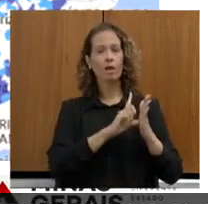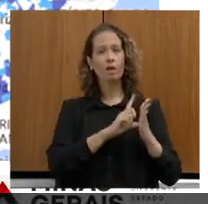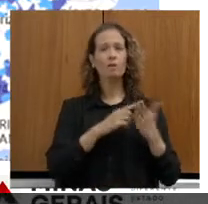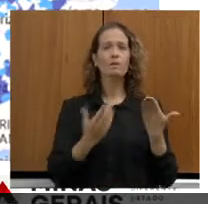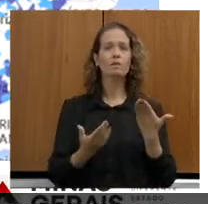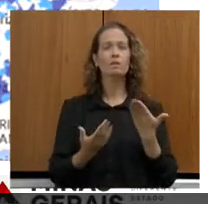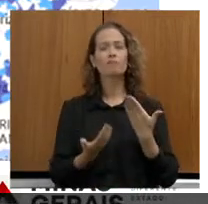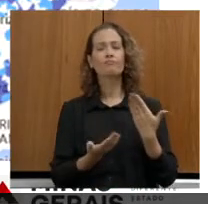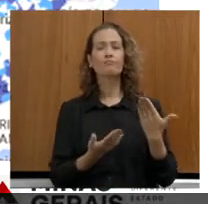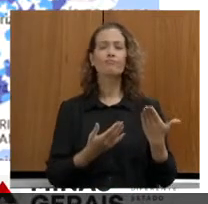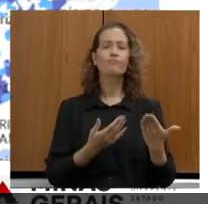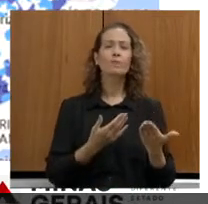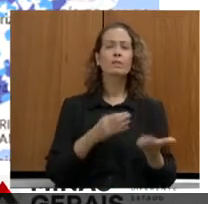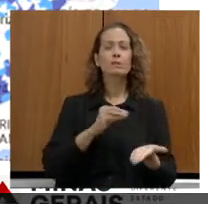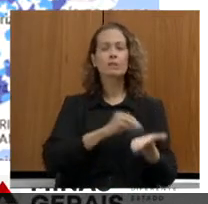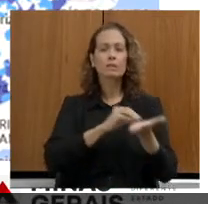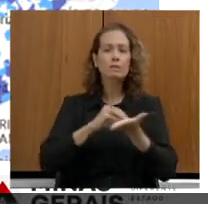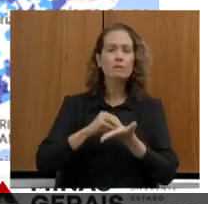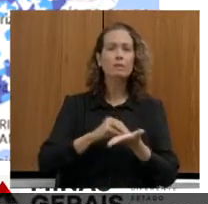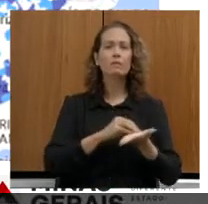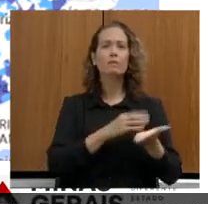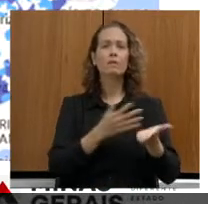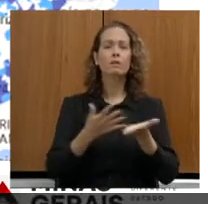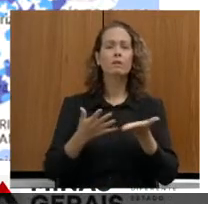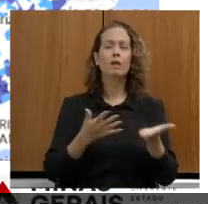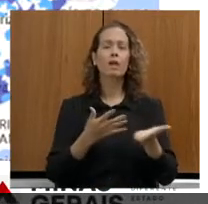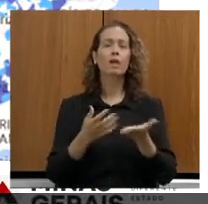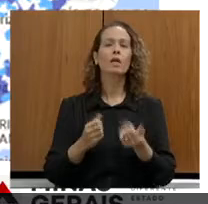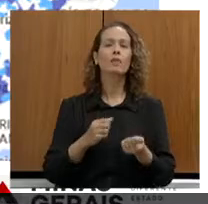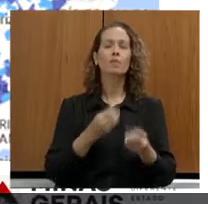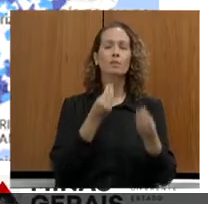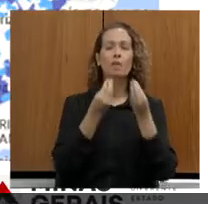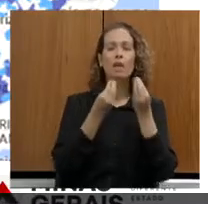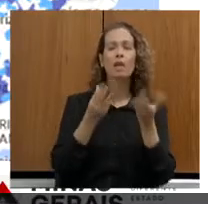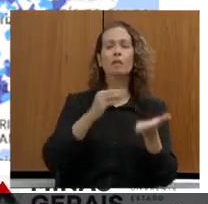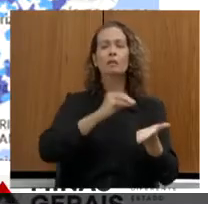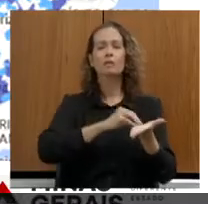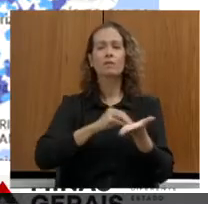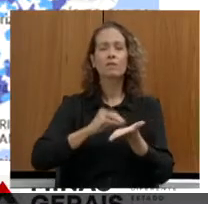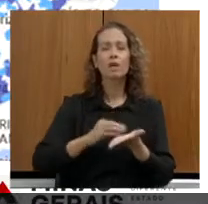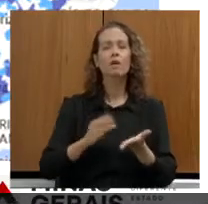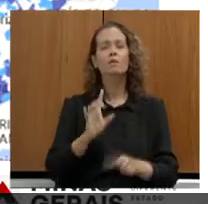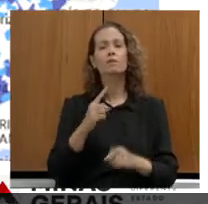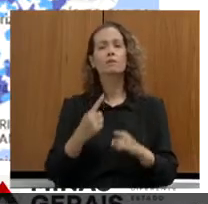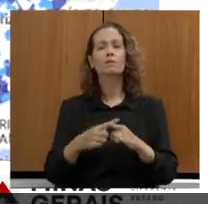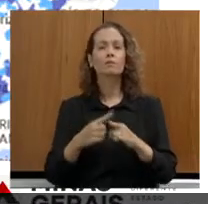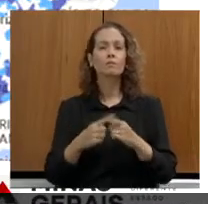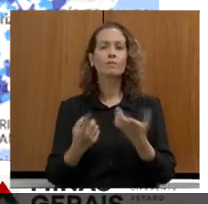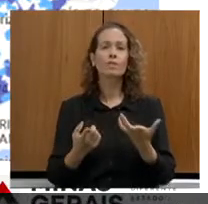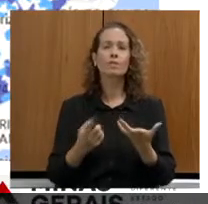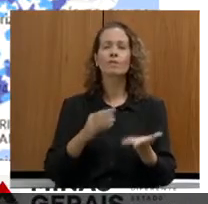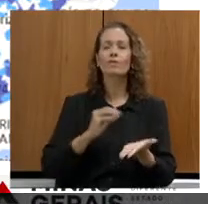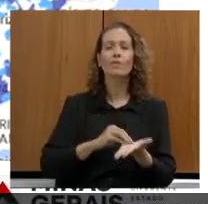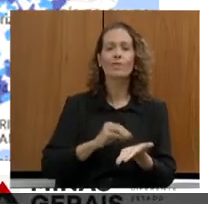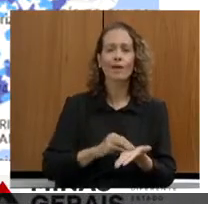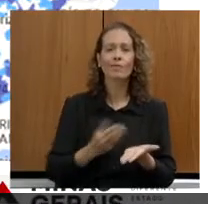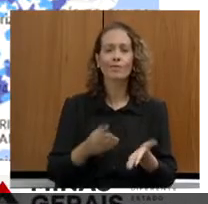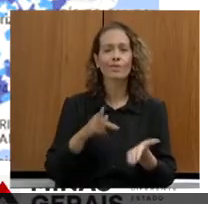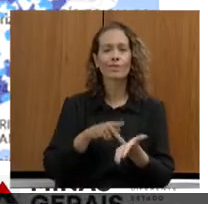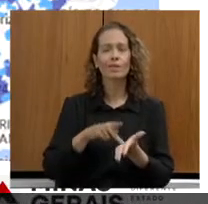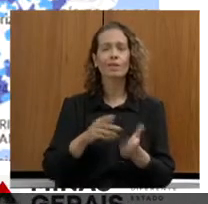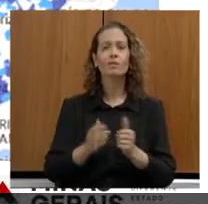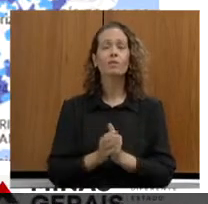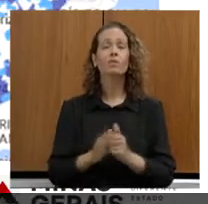iniciativas espaços com essa dramática falta de merenda escolar porque suas e tinha opinae e agora